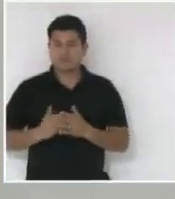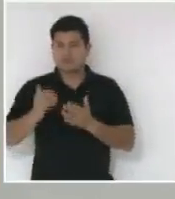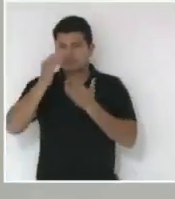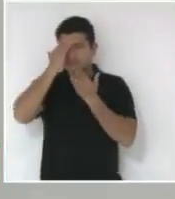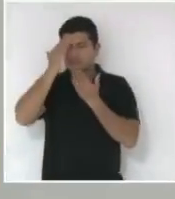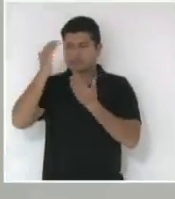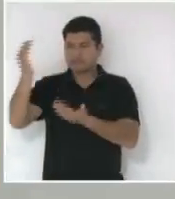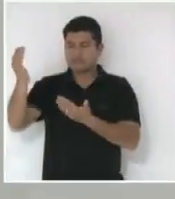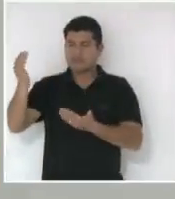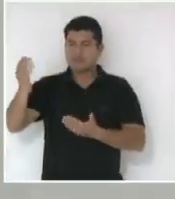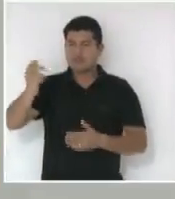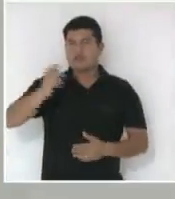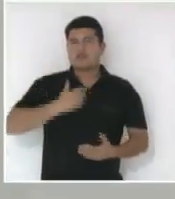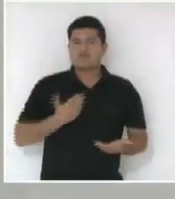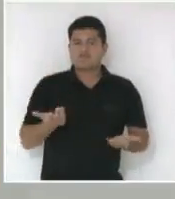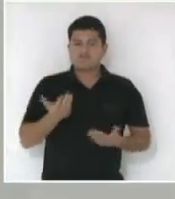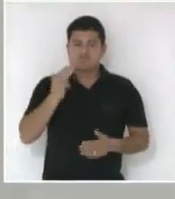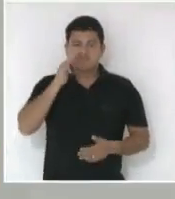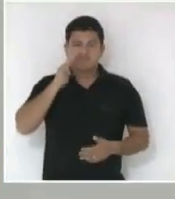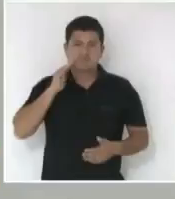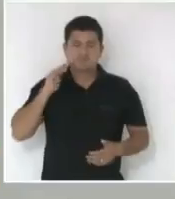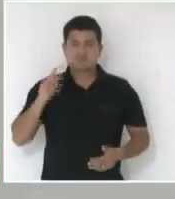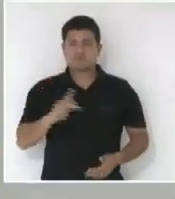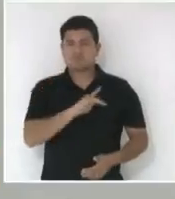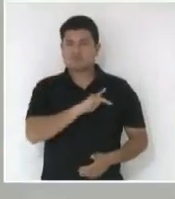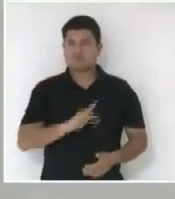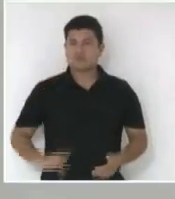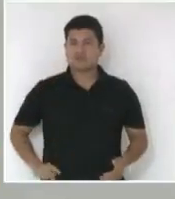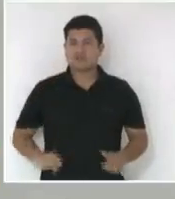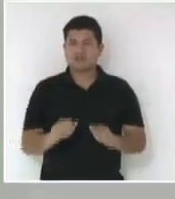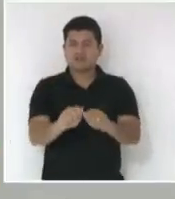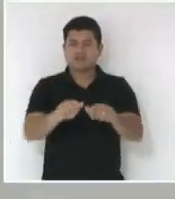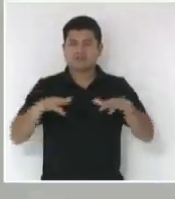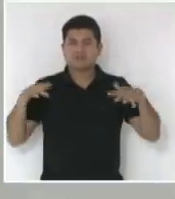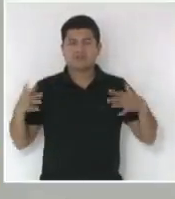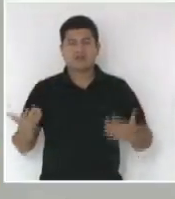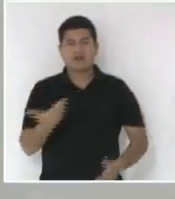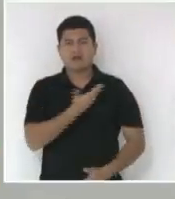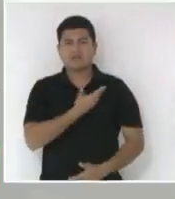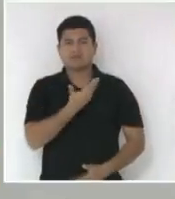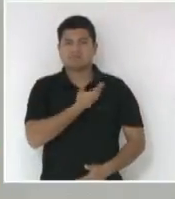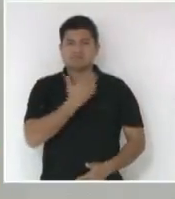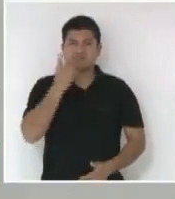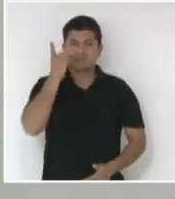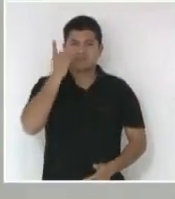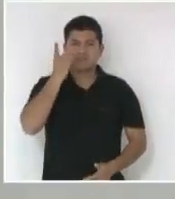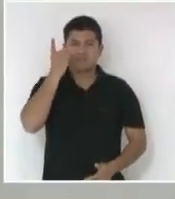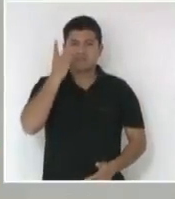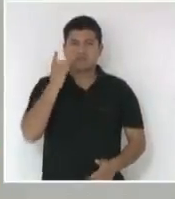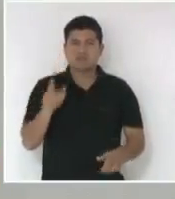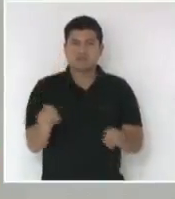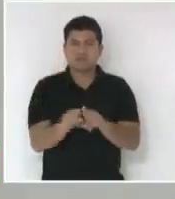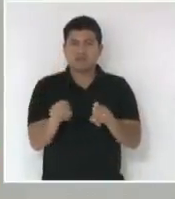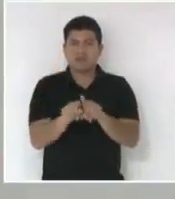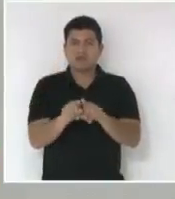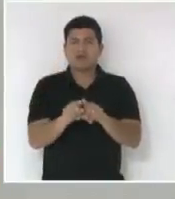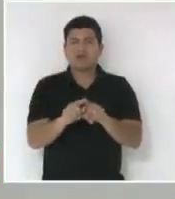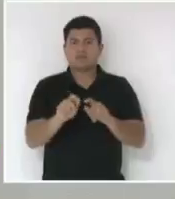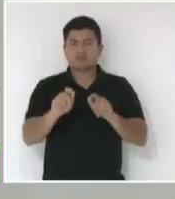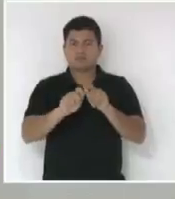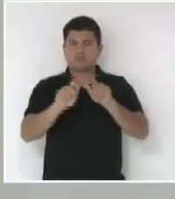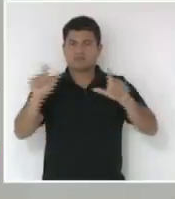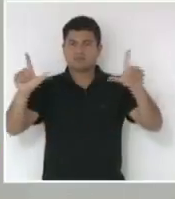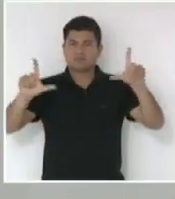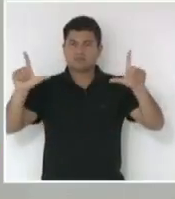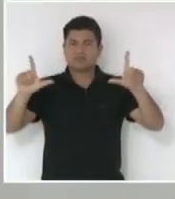Mário Marcondes, que preside essa sessão, amigos deputados, queridos amigos da TVA, nossa Rádio Alesc